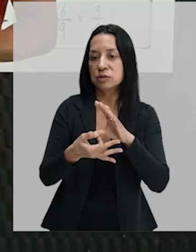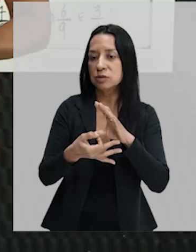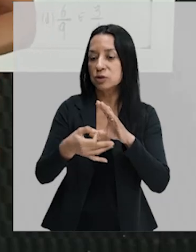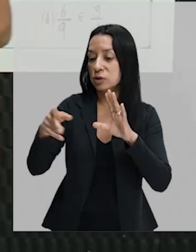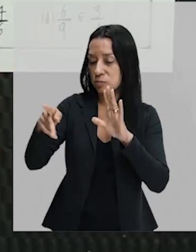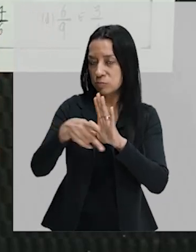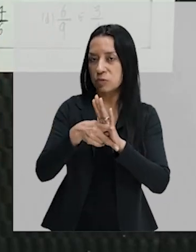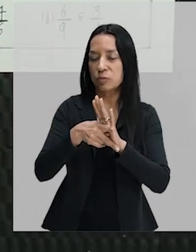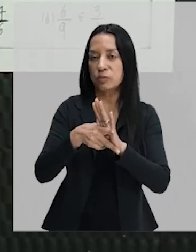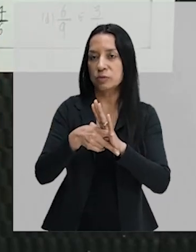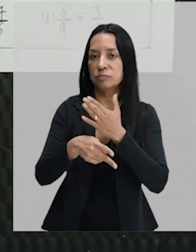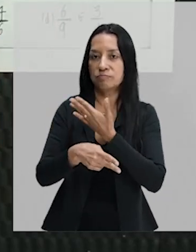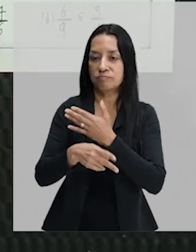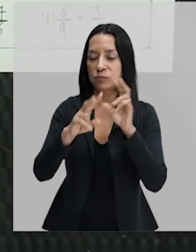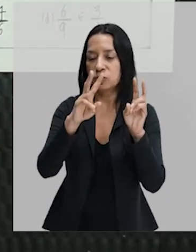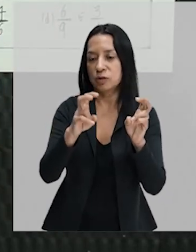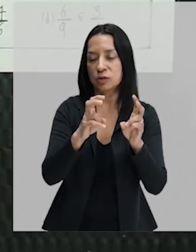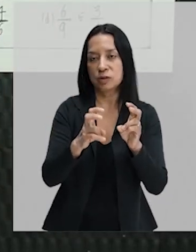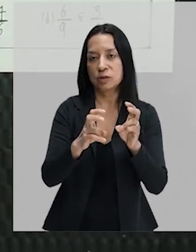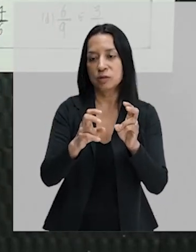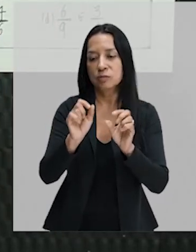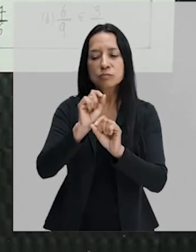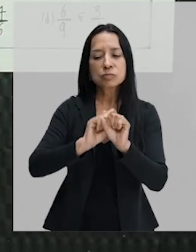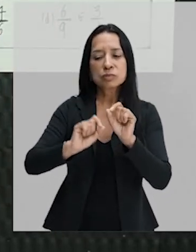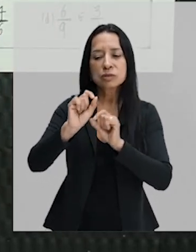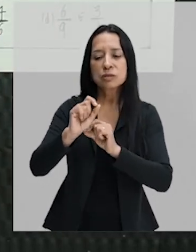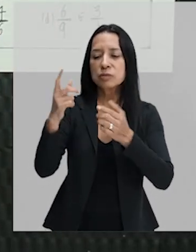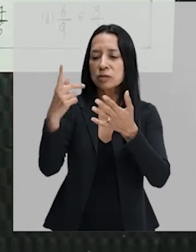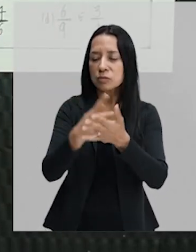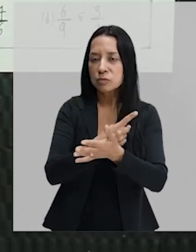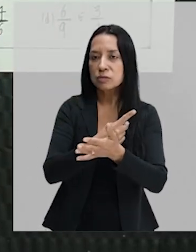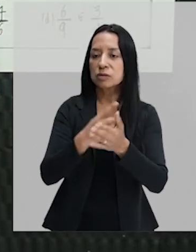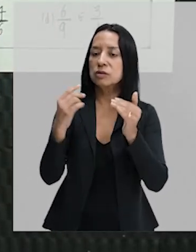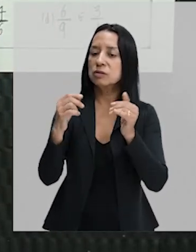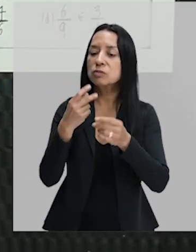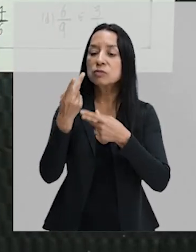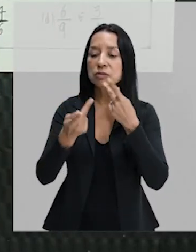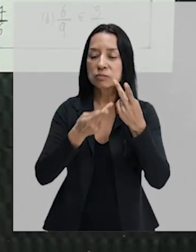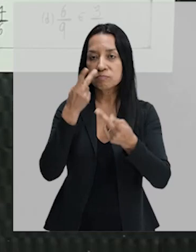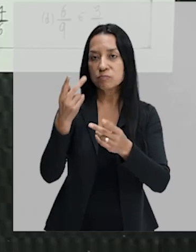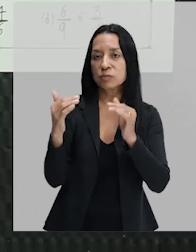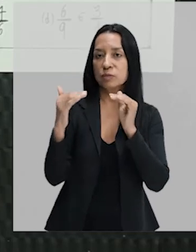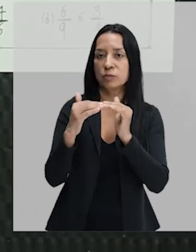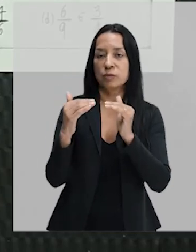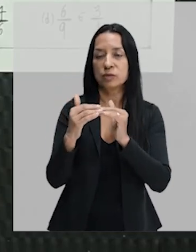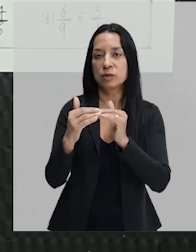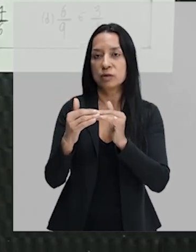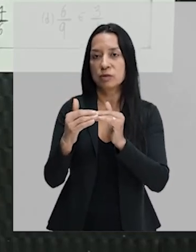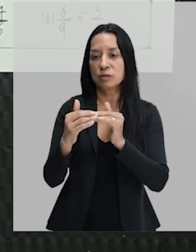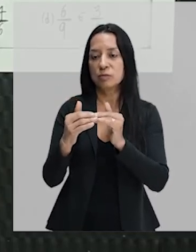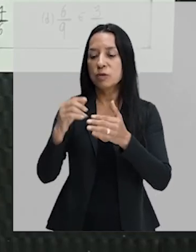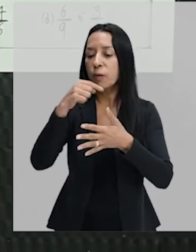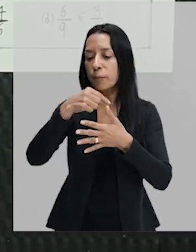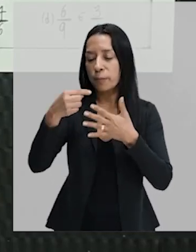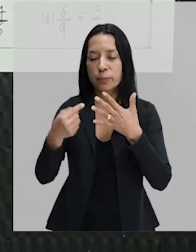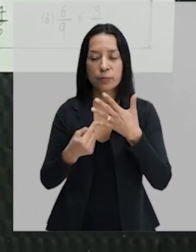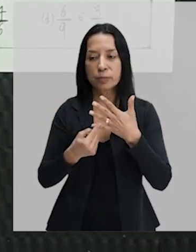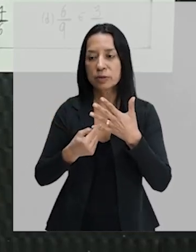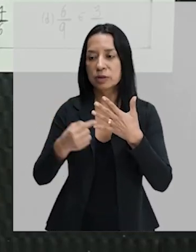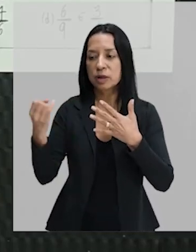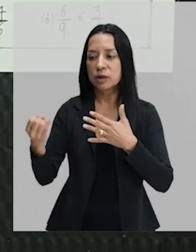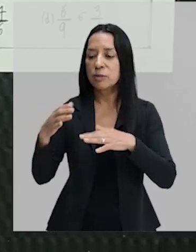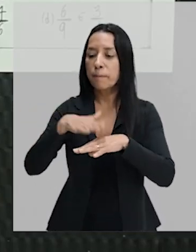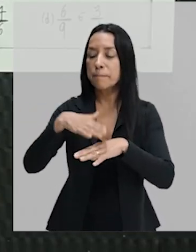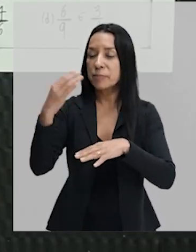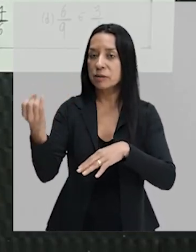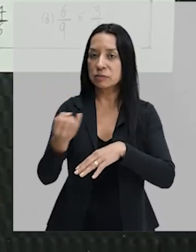uma característica, algo que sempre vai acontecer como se falar de proporção. Tá? E essa aqui é a propriedade fundamental, porque é a propriedade mais